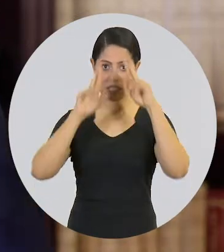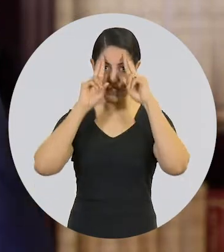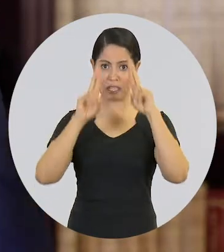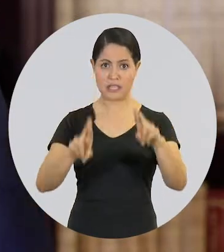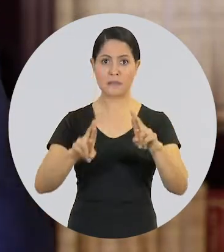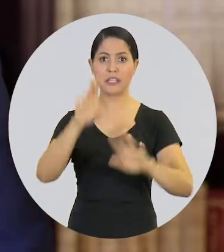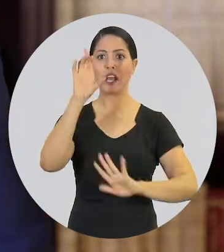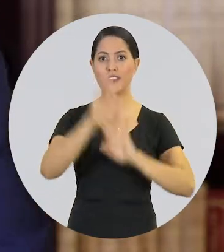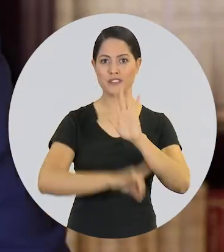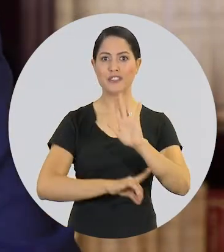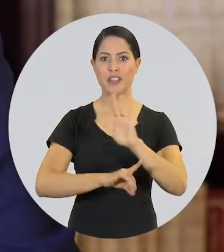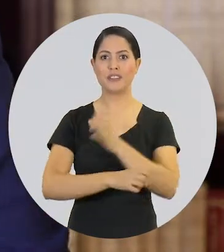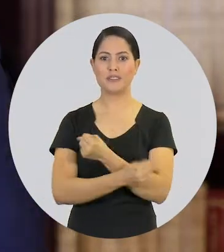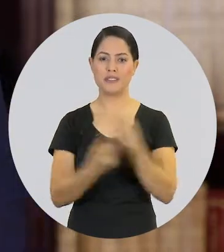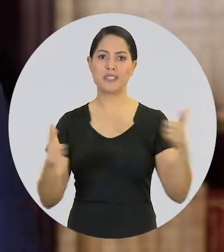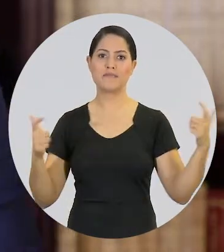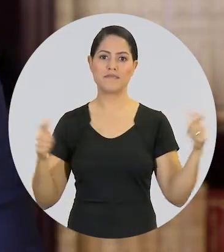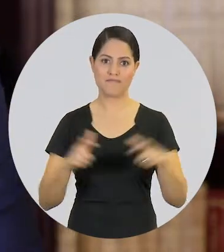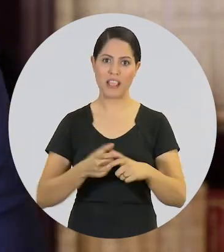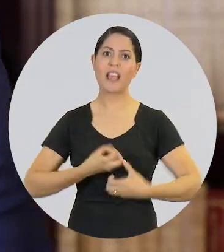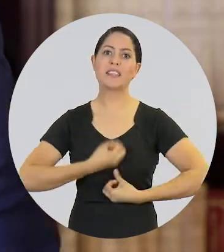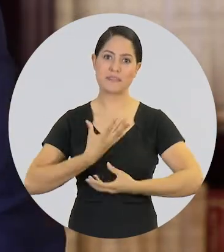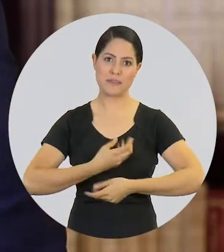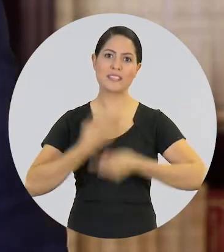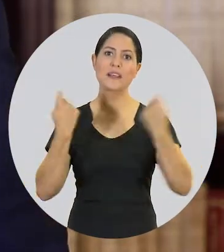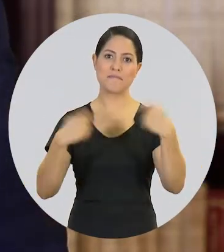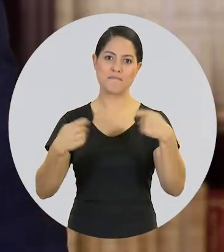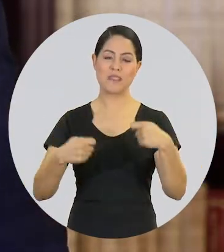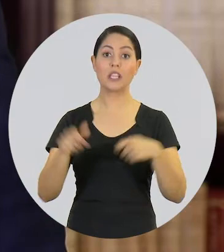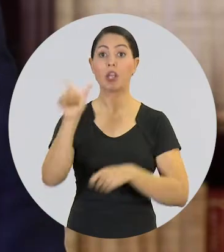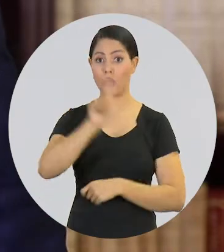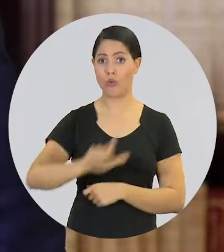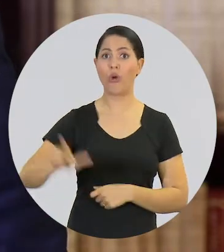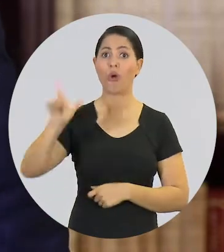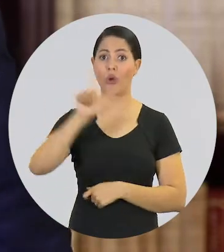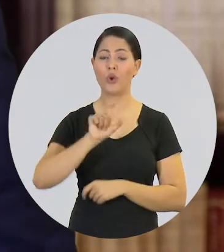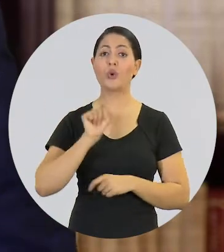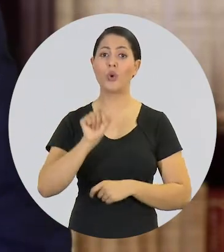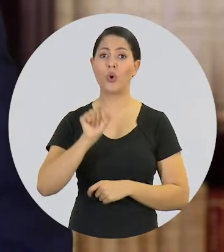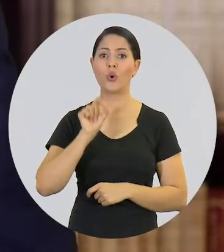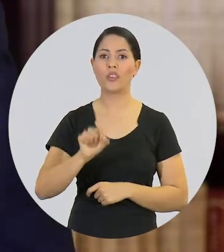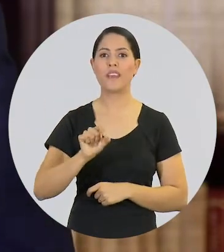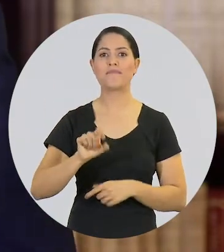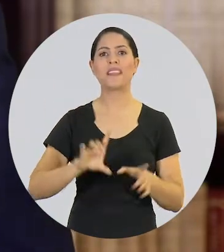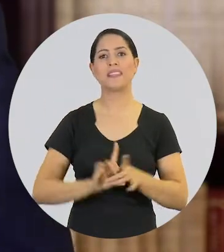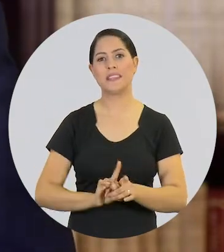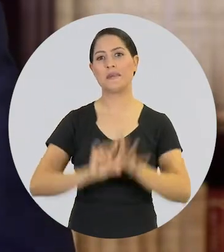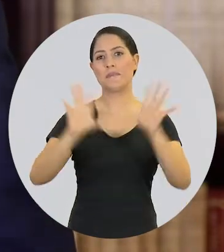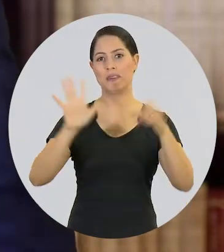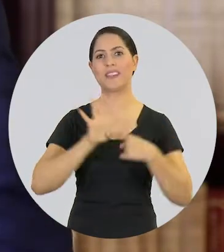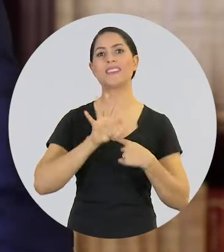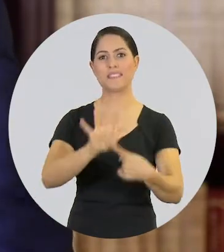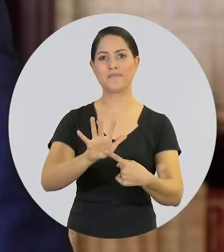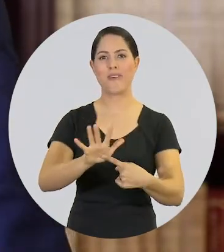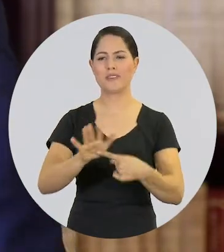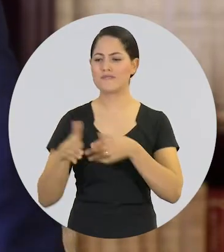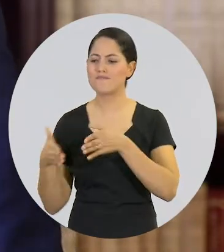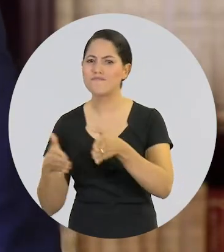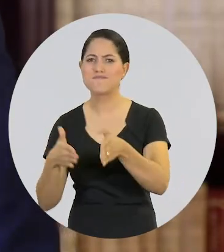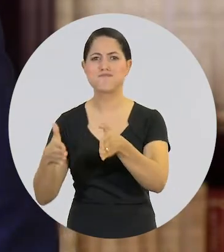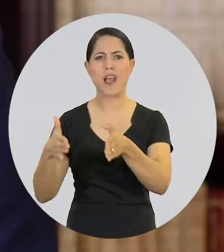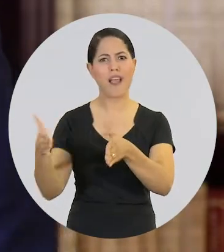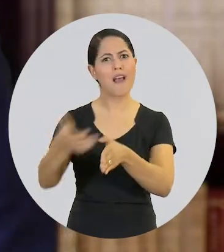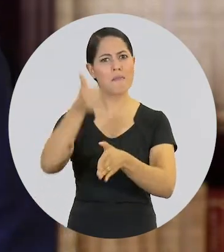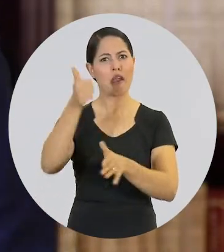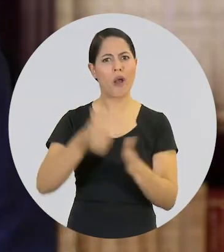e respeitado o direito da minoria a se expressar. É certamente essa tônica da democracia que apontará os